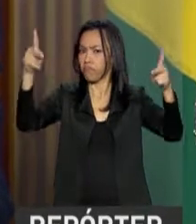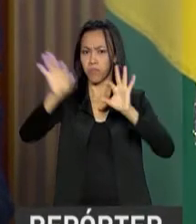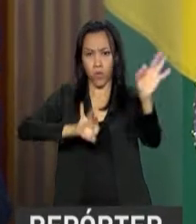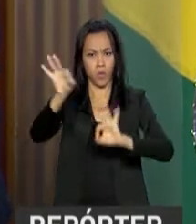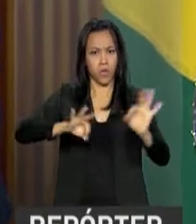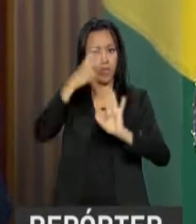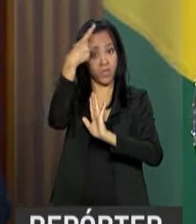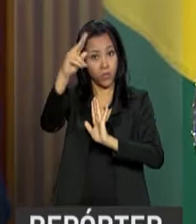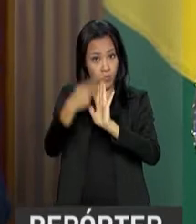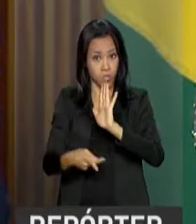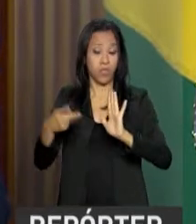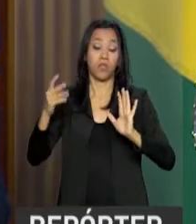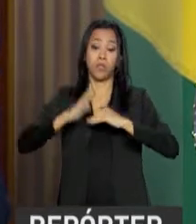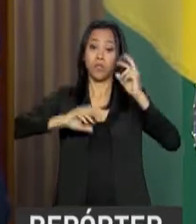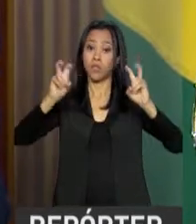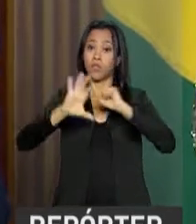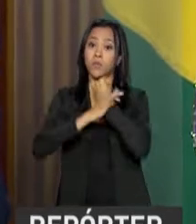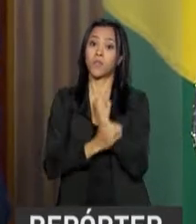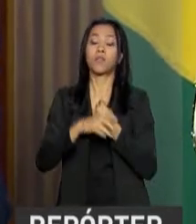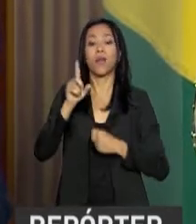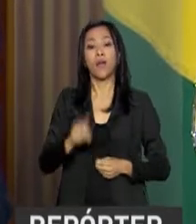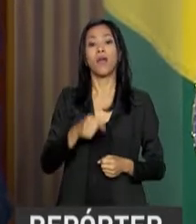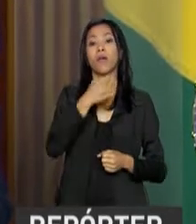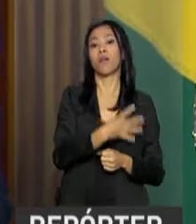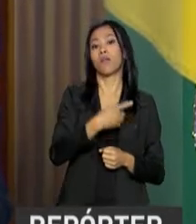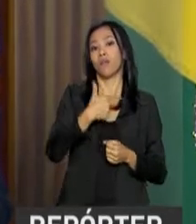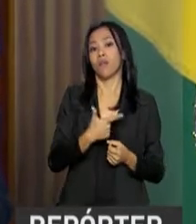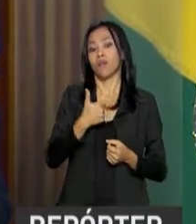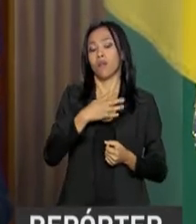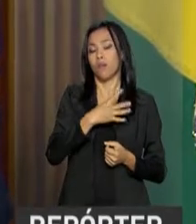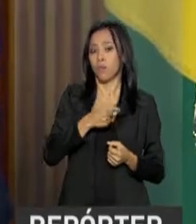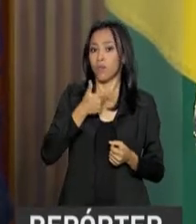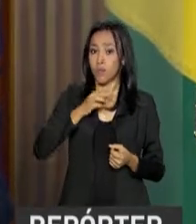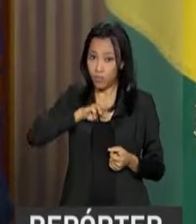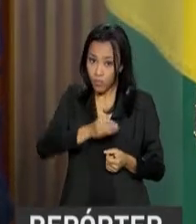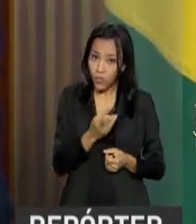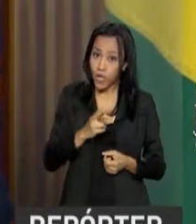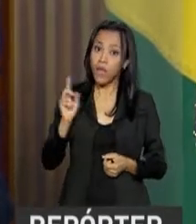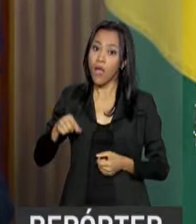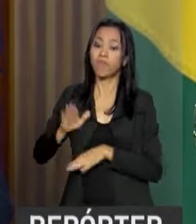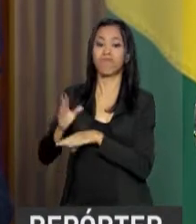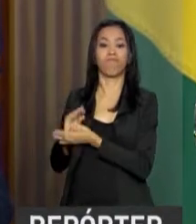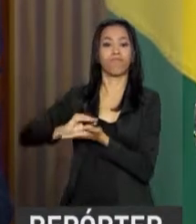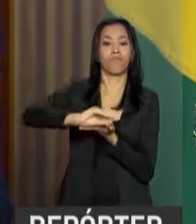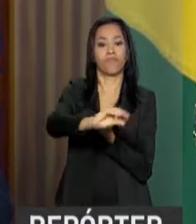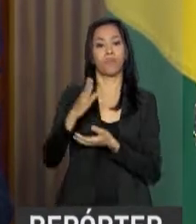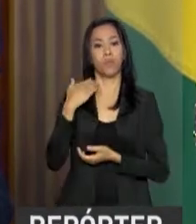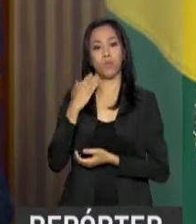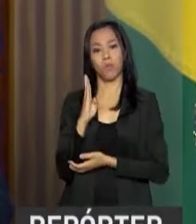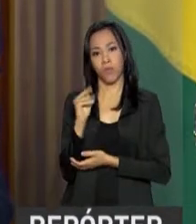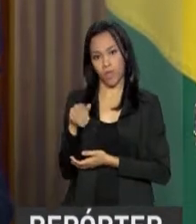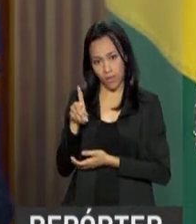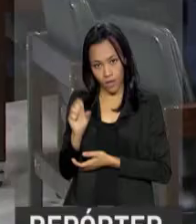faz parte dos 42 bilhões de reais também provenientes do bnds para financiamento de projetos